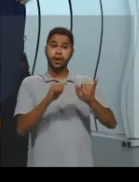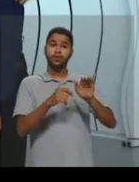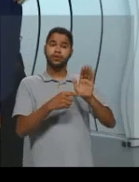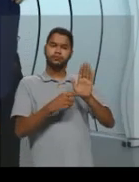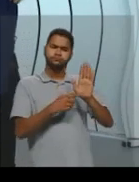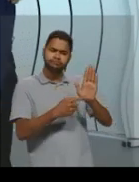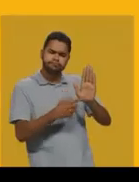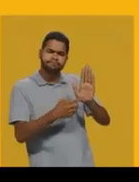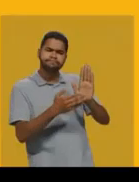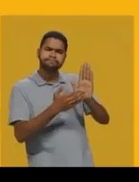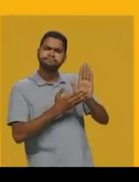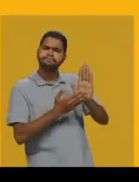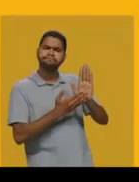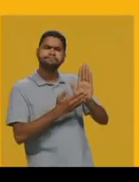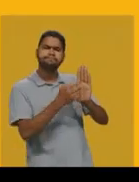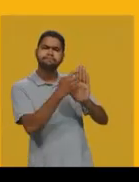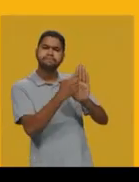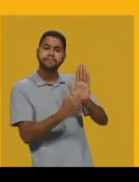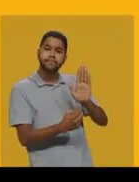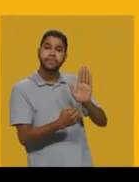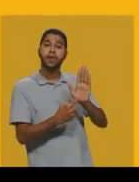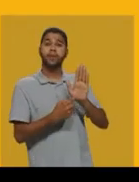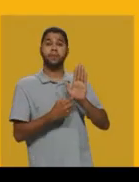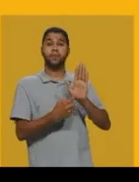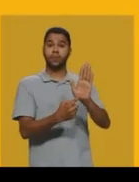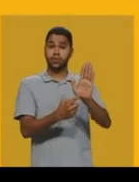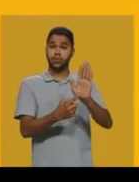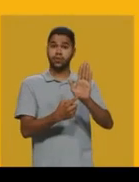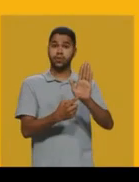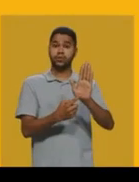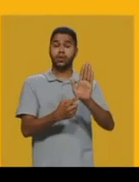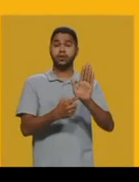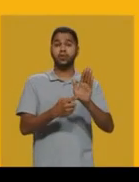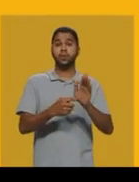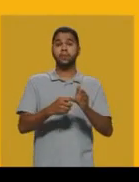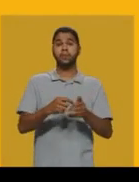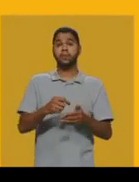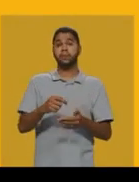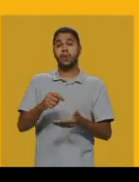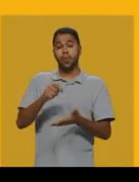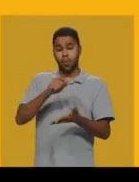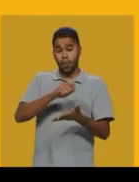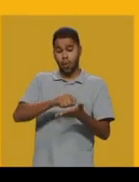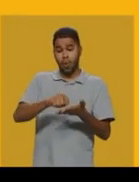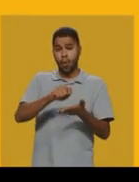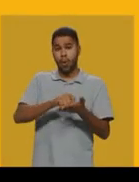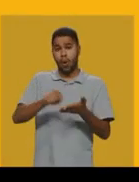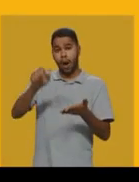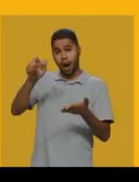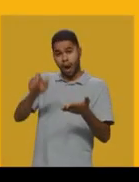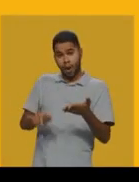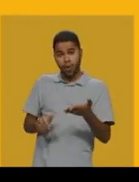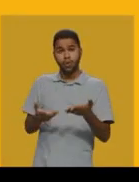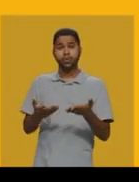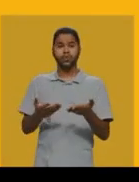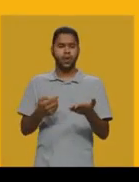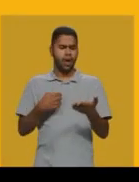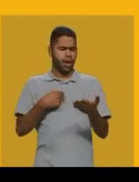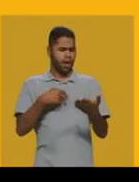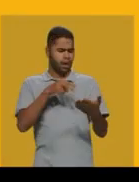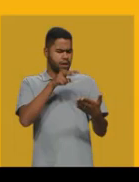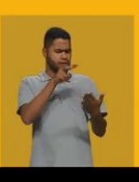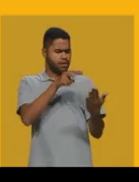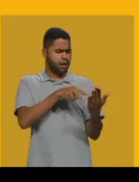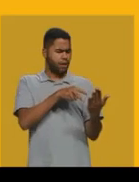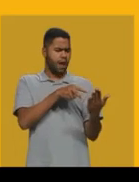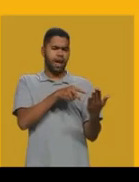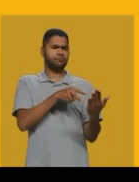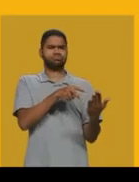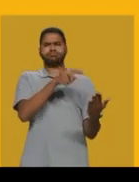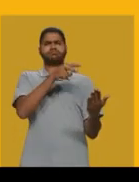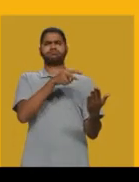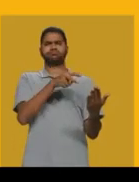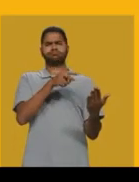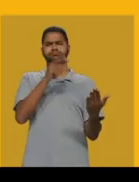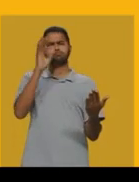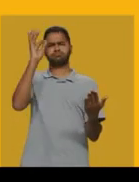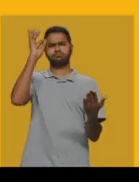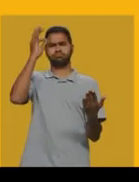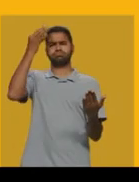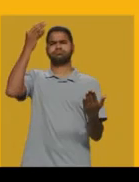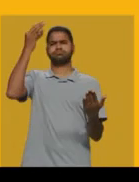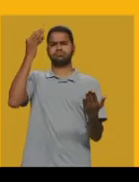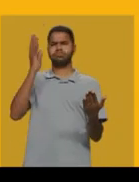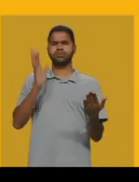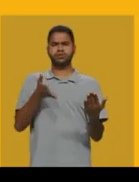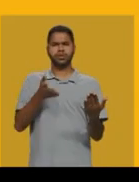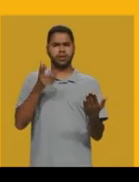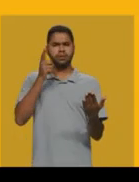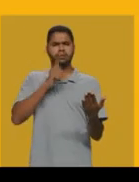são aquelas manifestadas pelo autor no próprio texto. Bateu o olho, ela está explícita. Você sabe o que